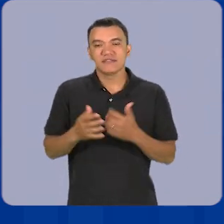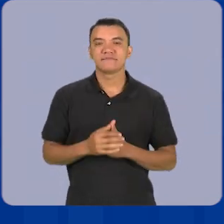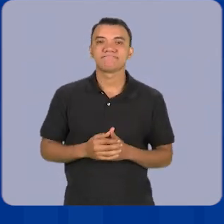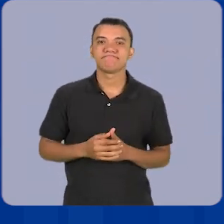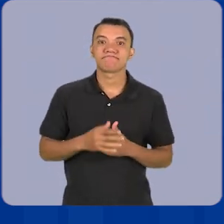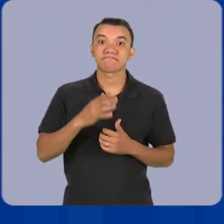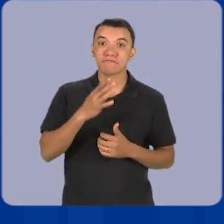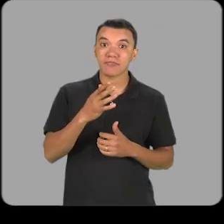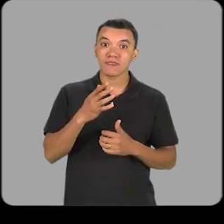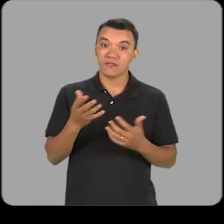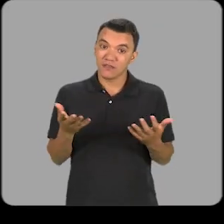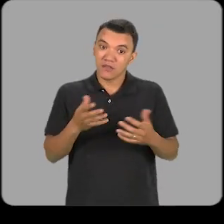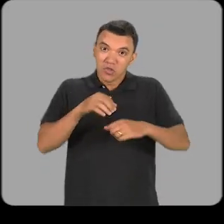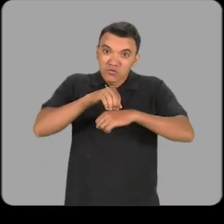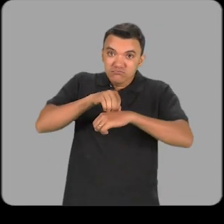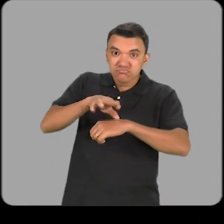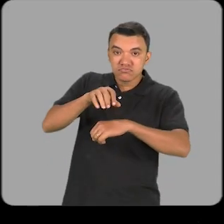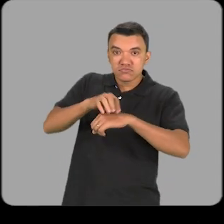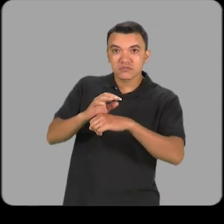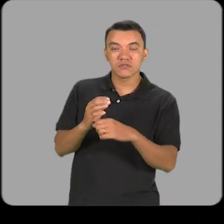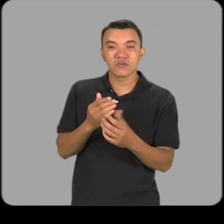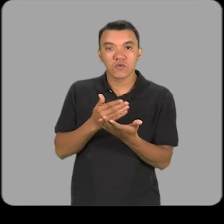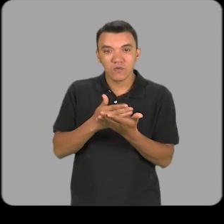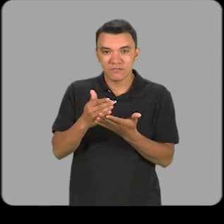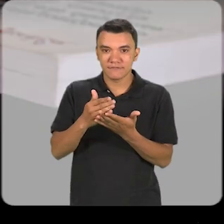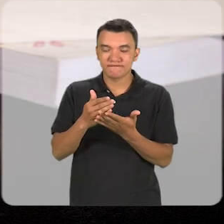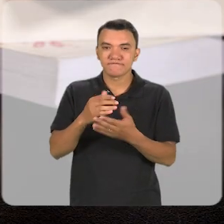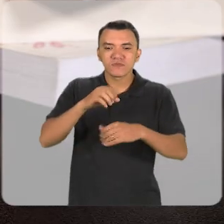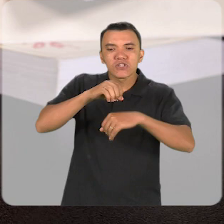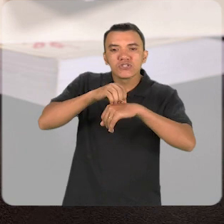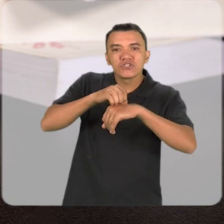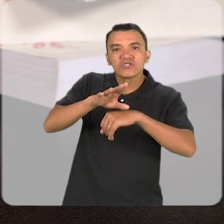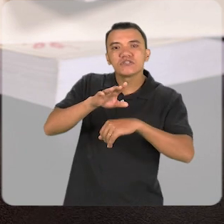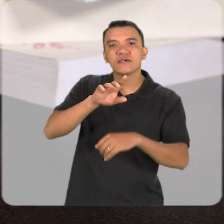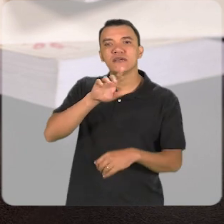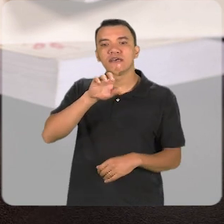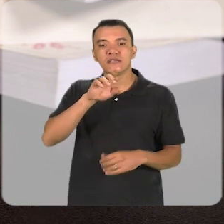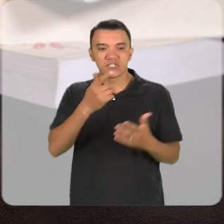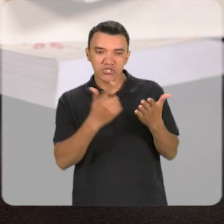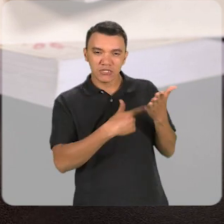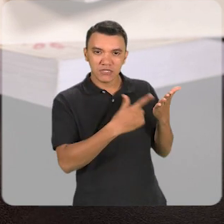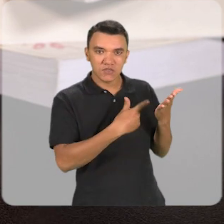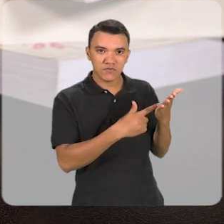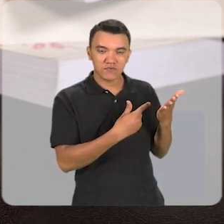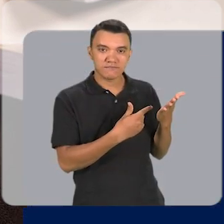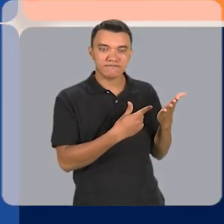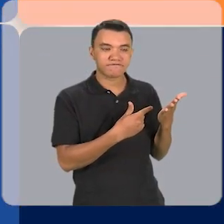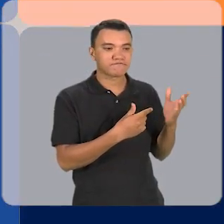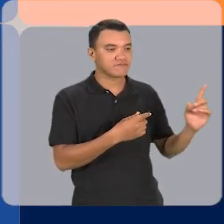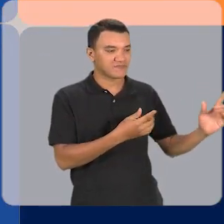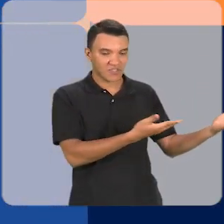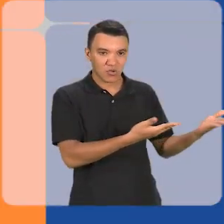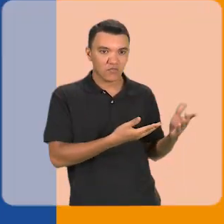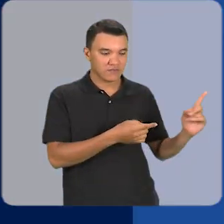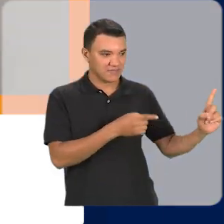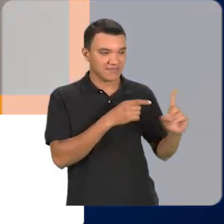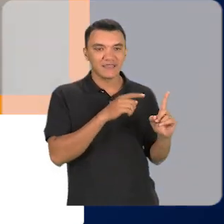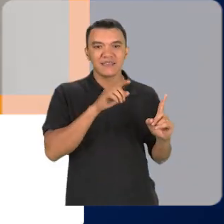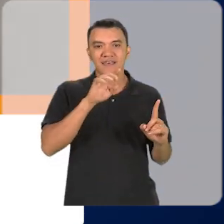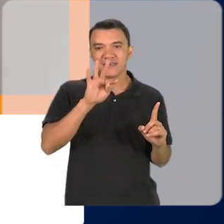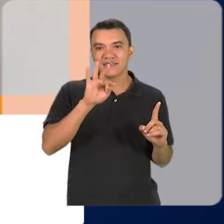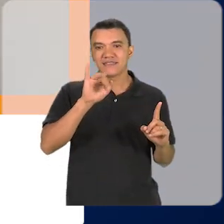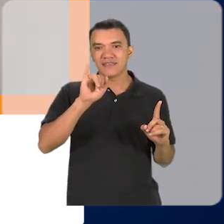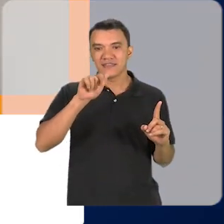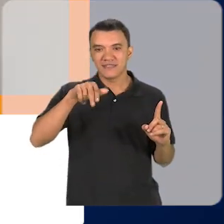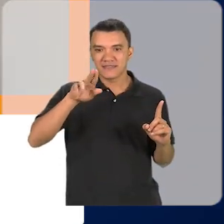gente vai começar com uma dica de livro. E hoje quem conta pra gente um livro que marcou a sua vida é a Tainara Ogê. Oi gente,